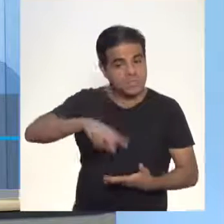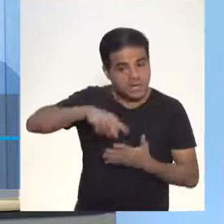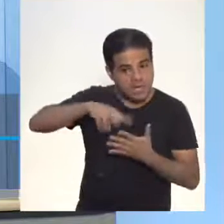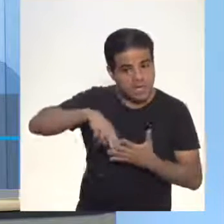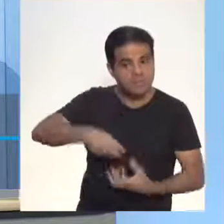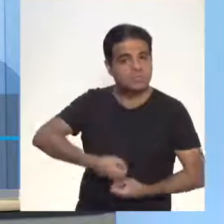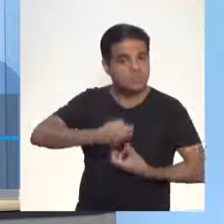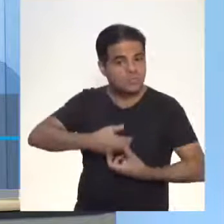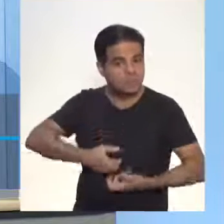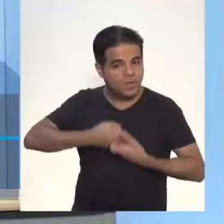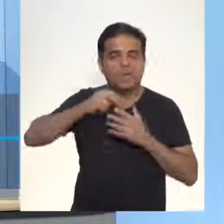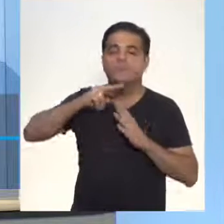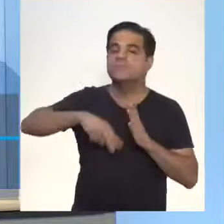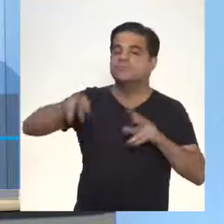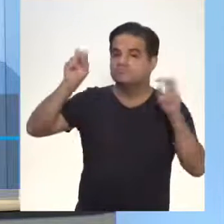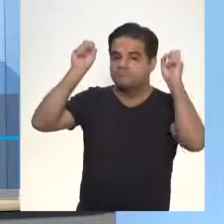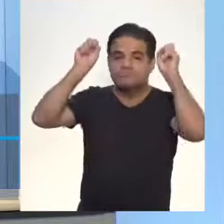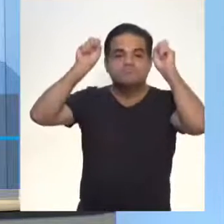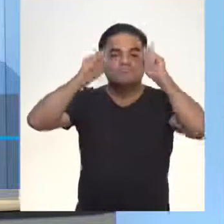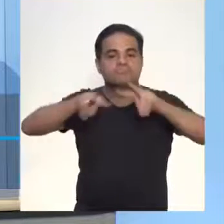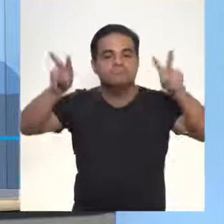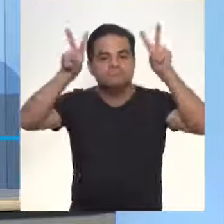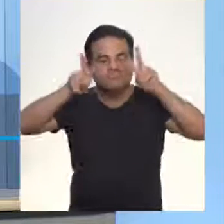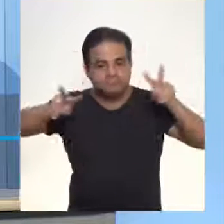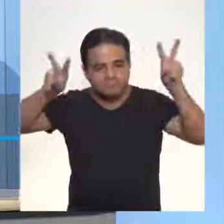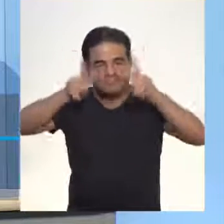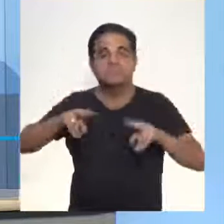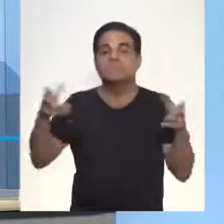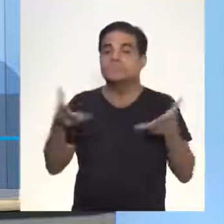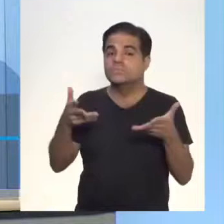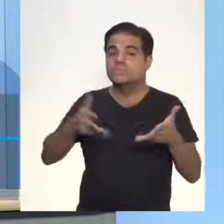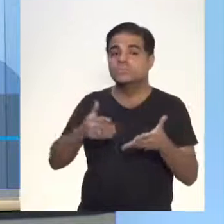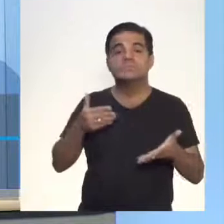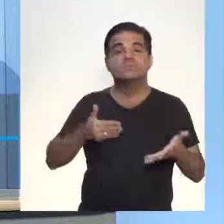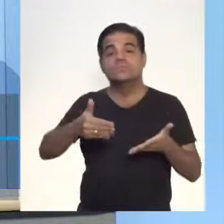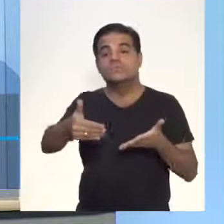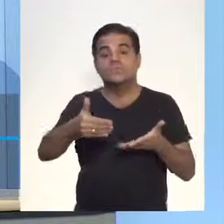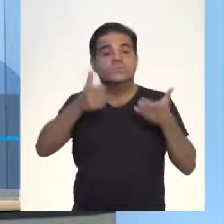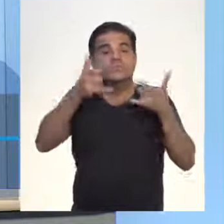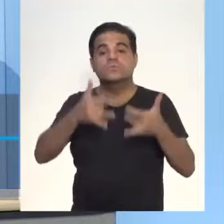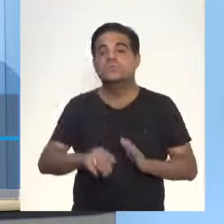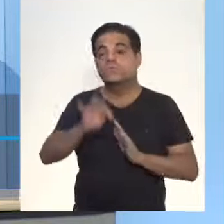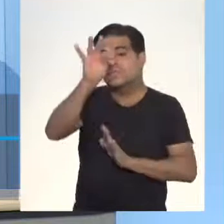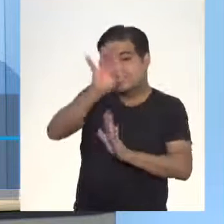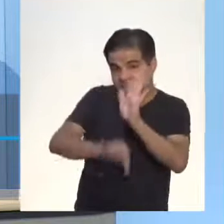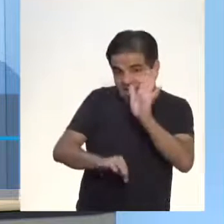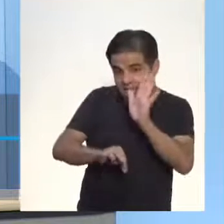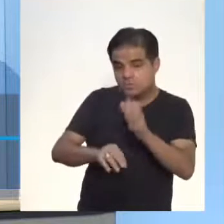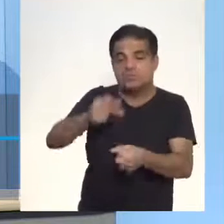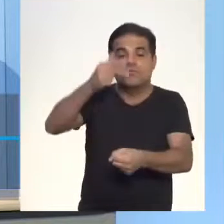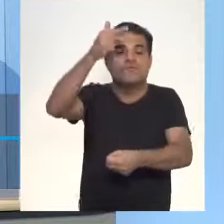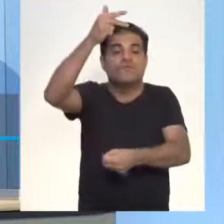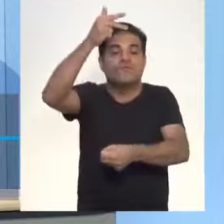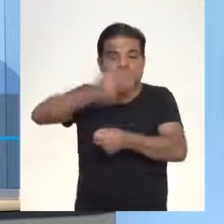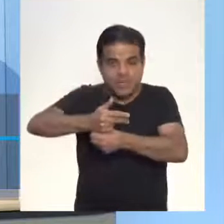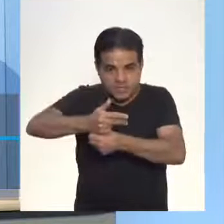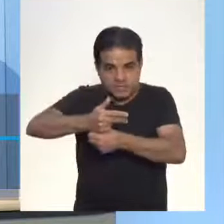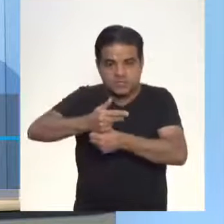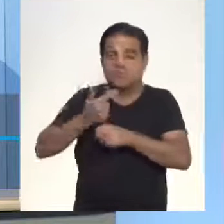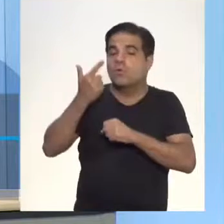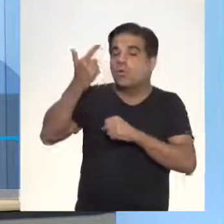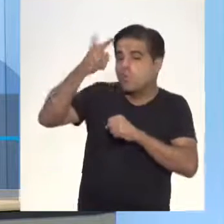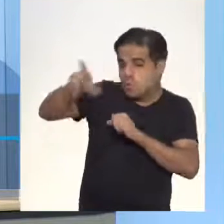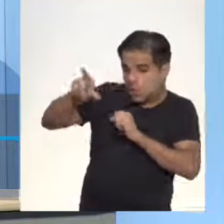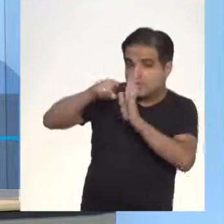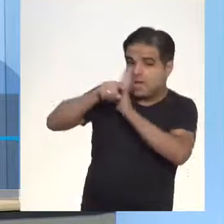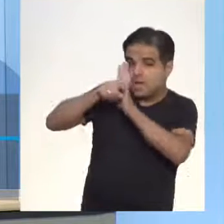nós lemos, fizemos a leitura visual, escrita. E agora nós vamos para um texto em vídeo. Agora é uma outra